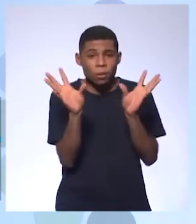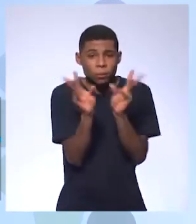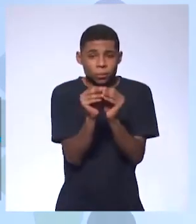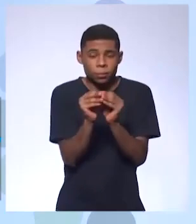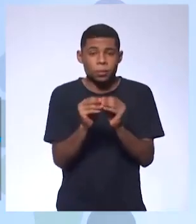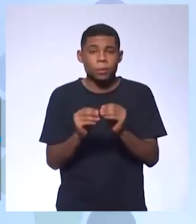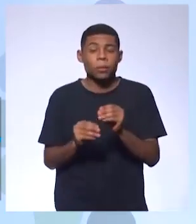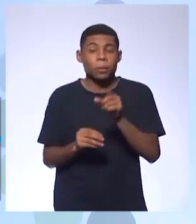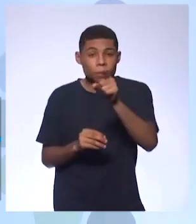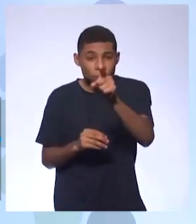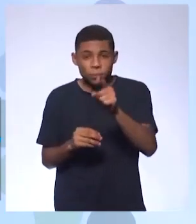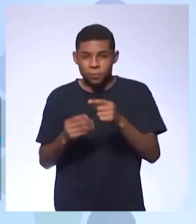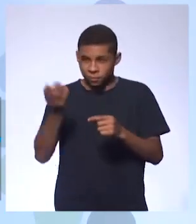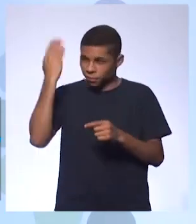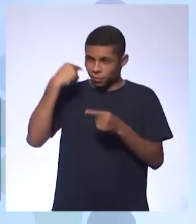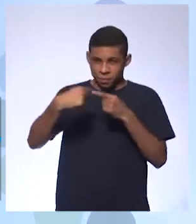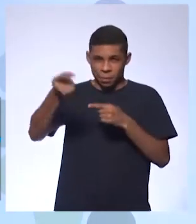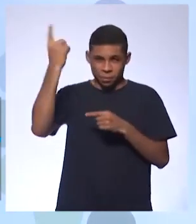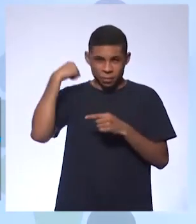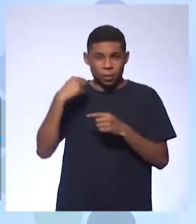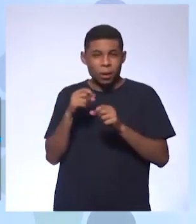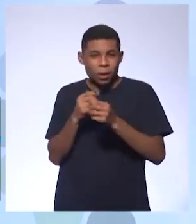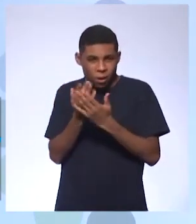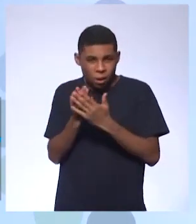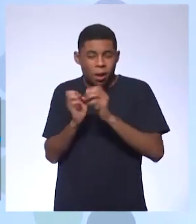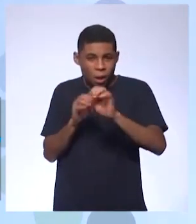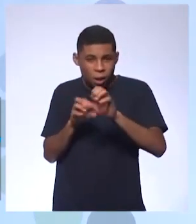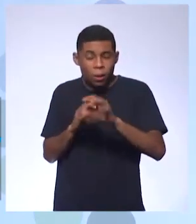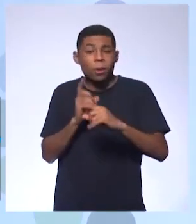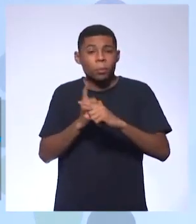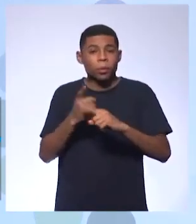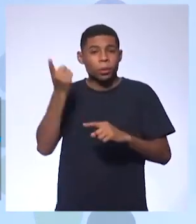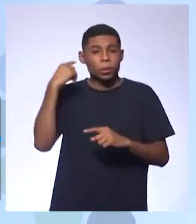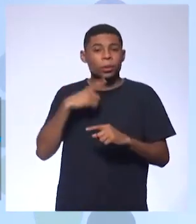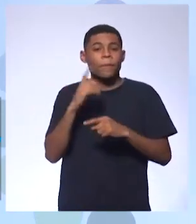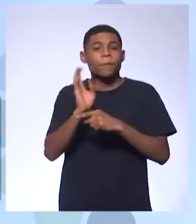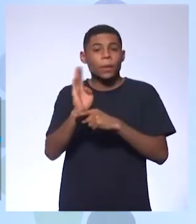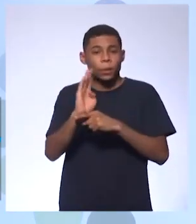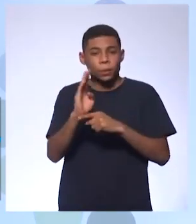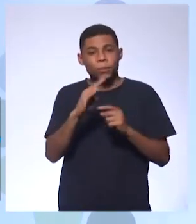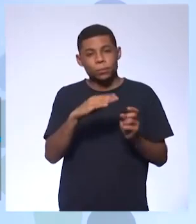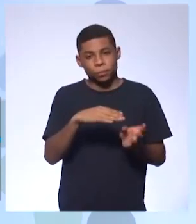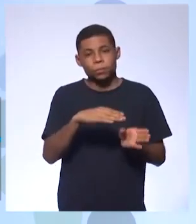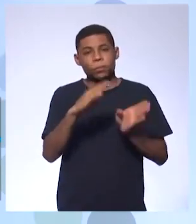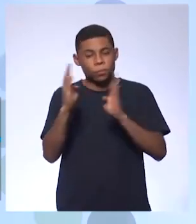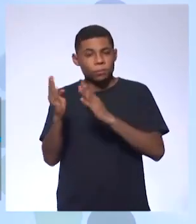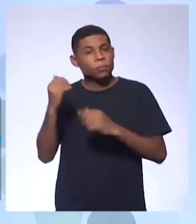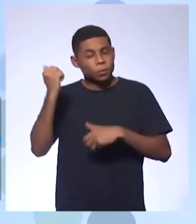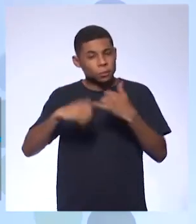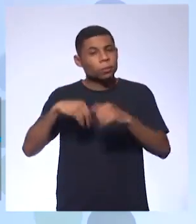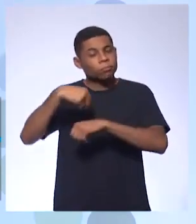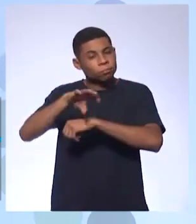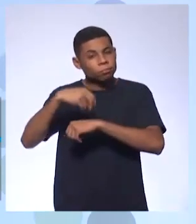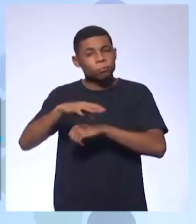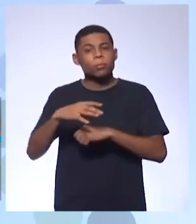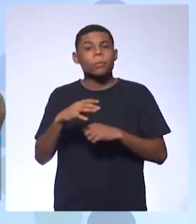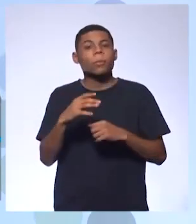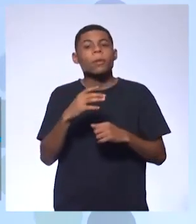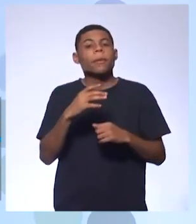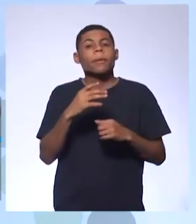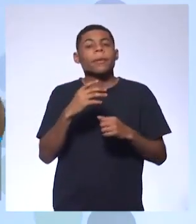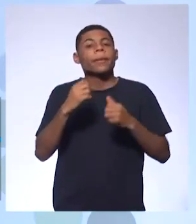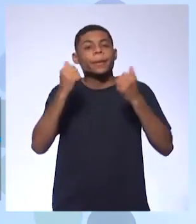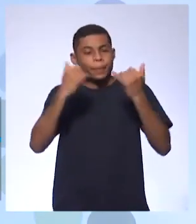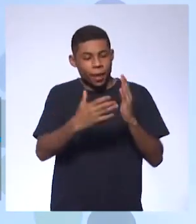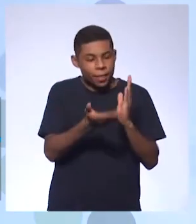o que a gente falou na aula da semana passada, até porque a gente viu a gente viu o vídeo que falava da resenha